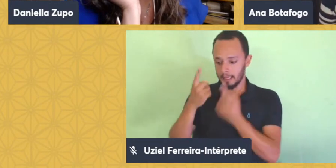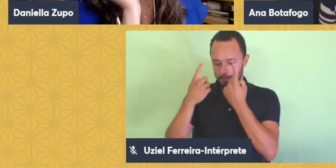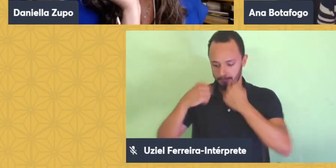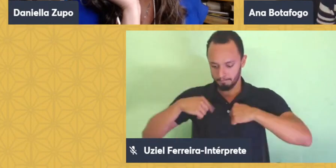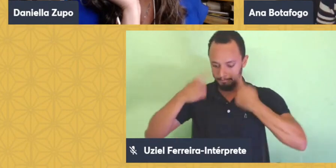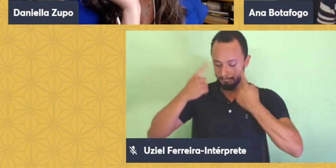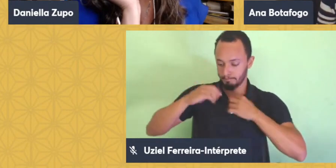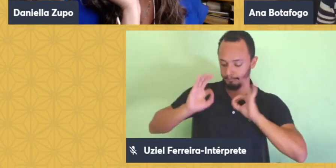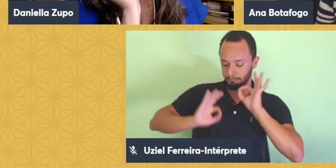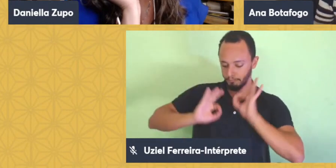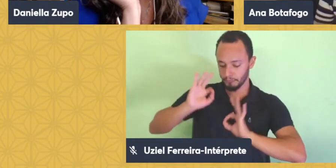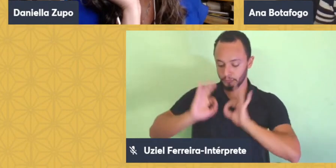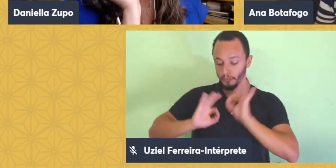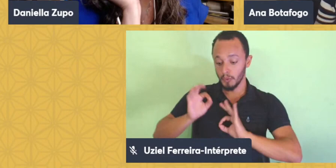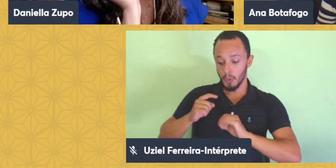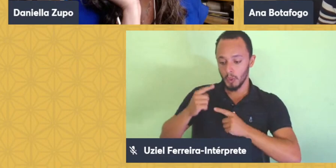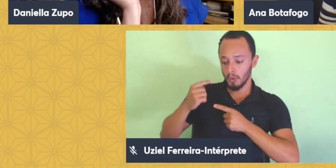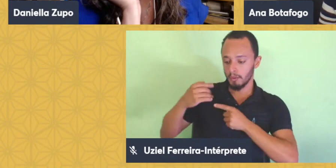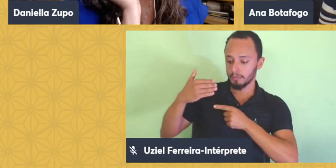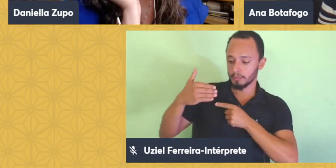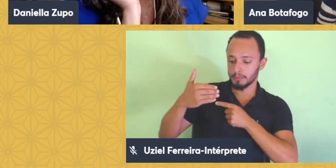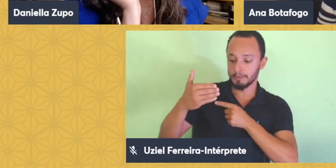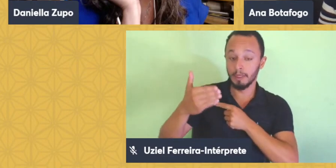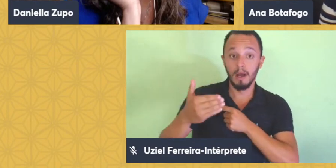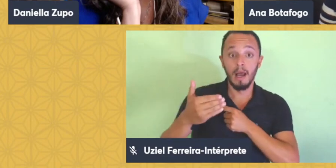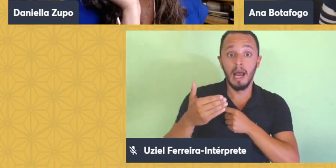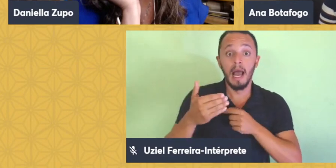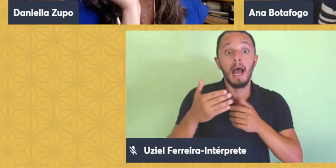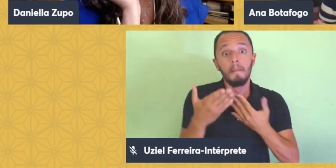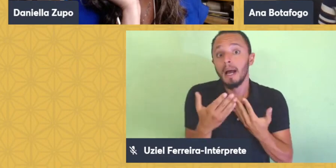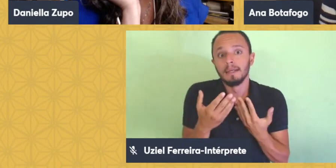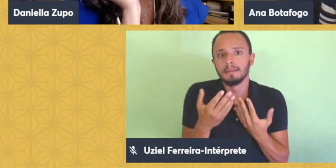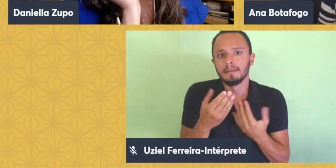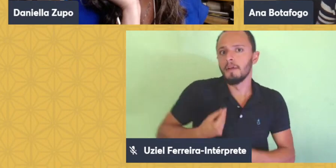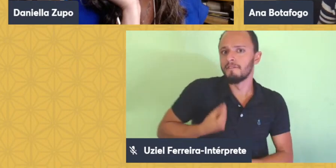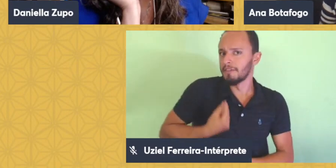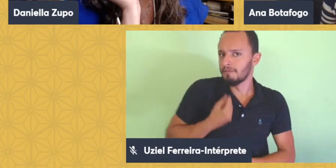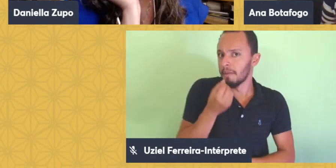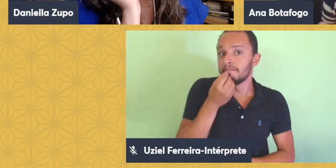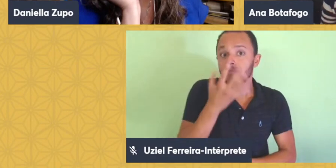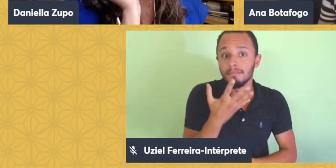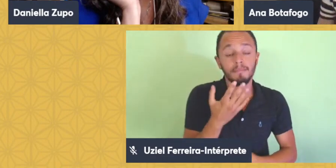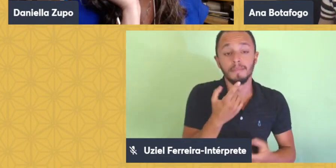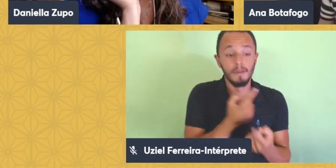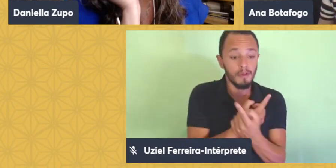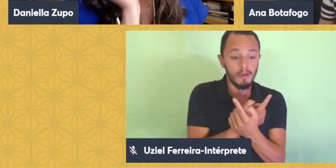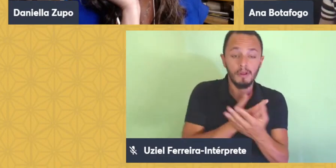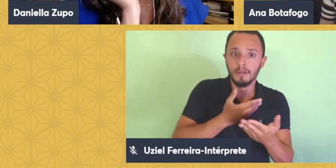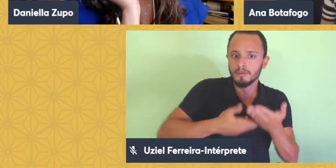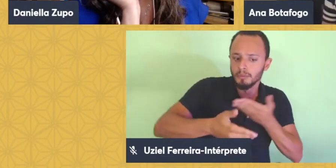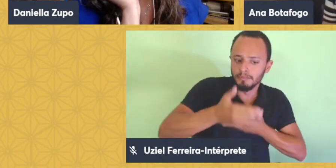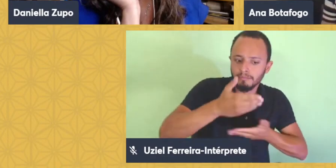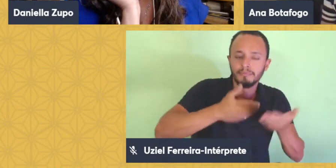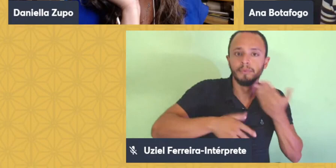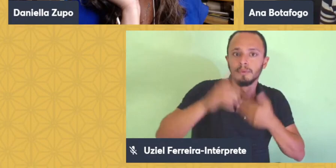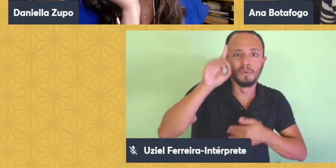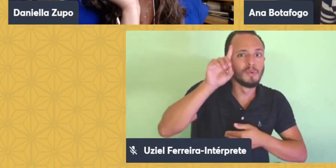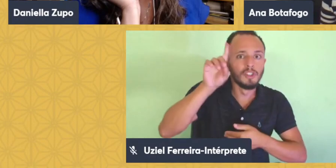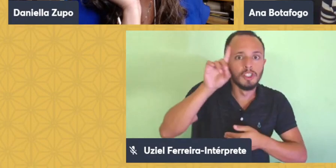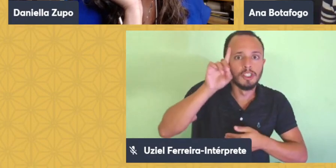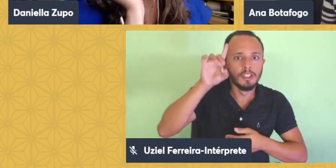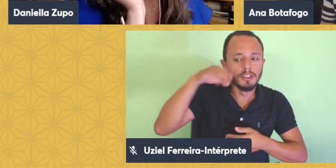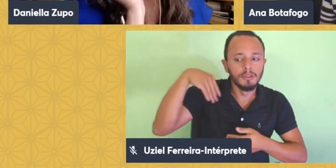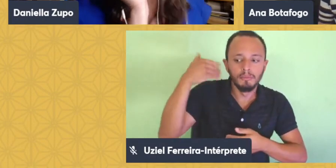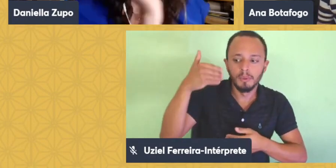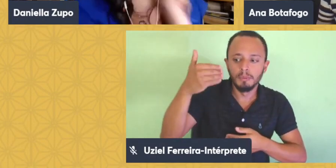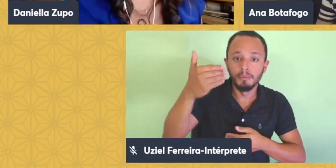que a gente tem que saber viver bem com nosso corpo no dia a dia para sermos felizes mas eu queria